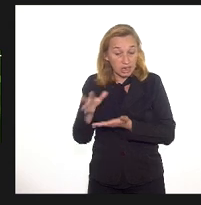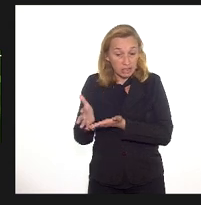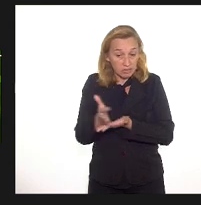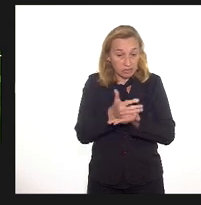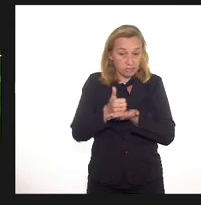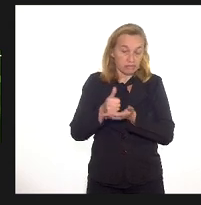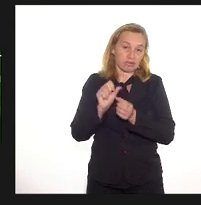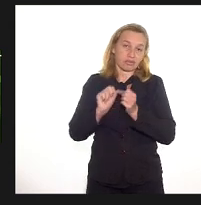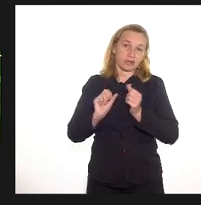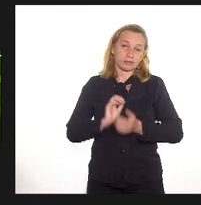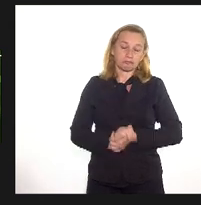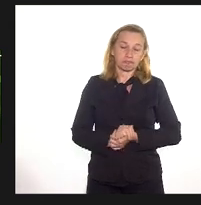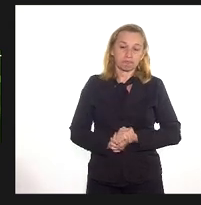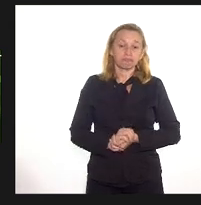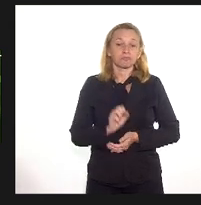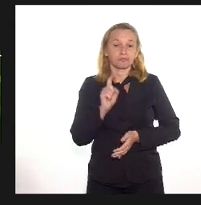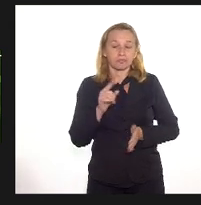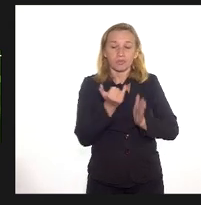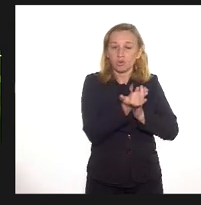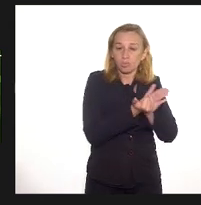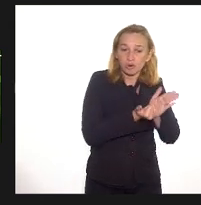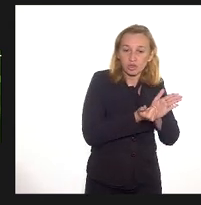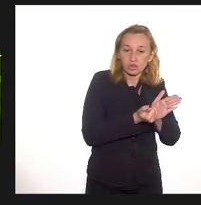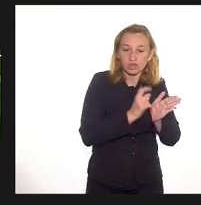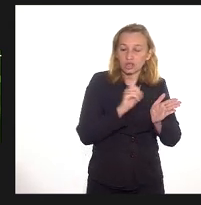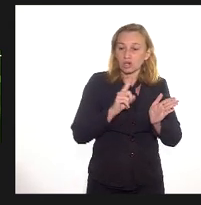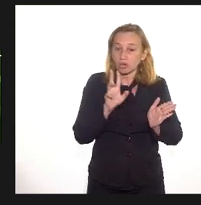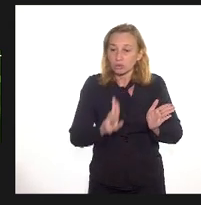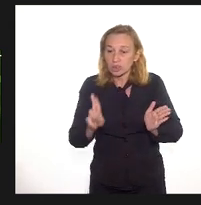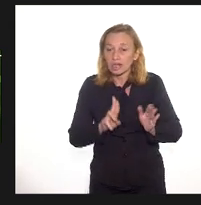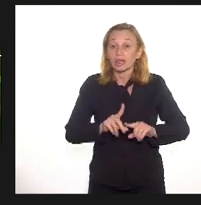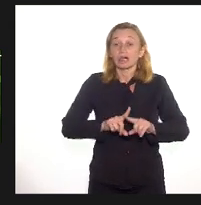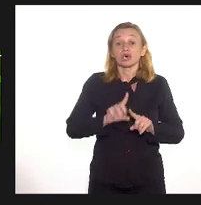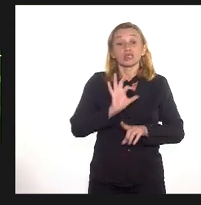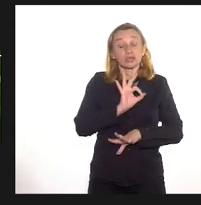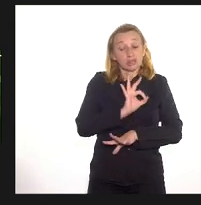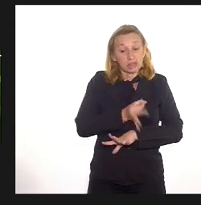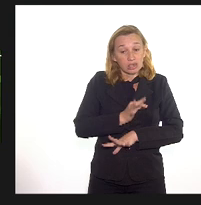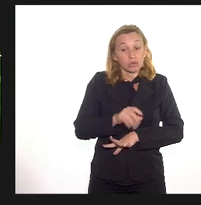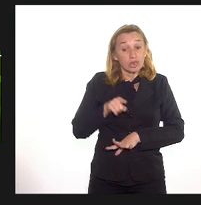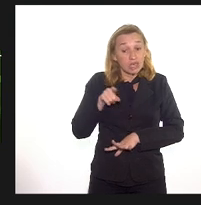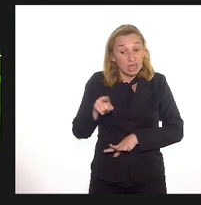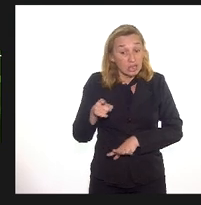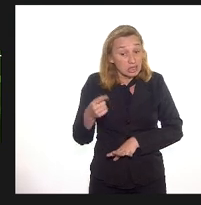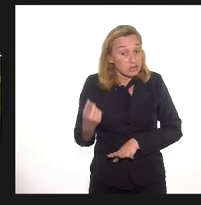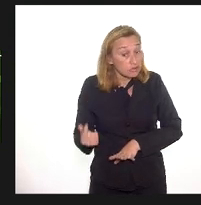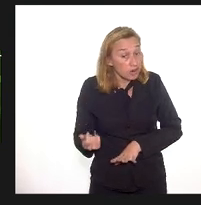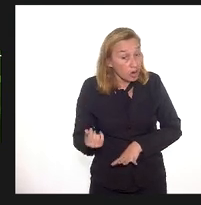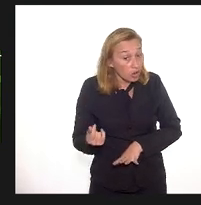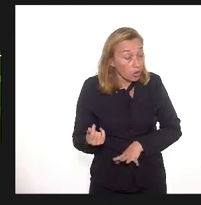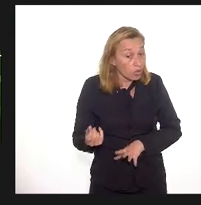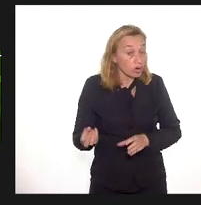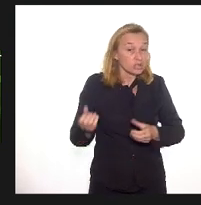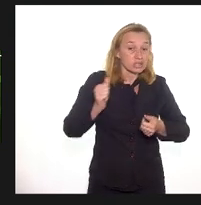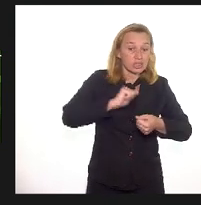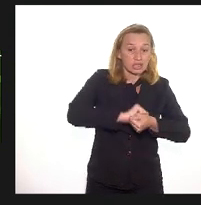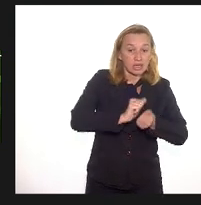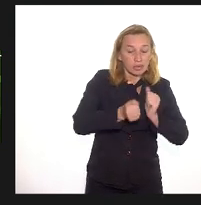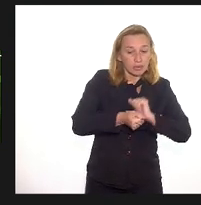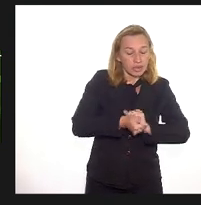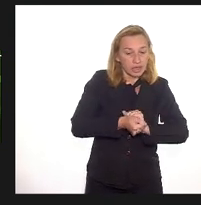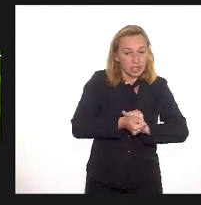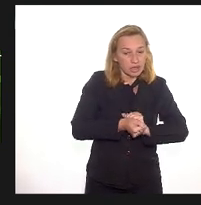recolhimento. Então, ele é um imposto não recuperável. Logo, este custo ele se agrega ao